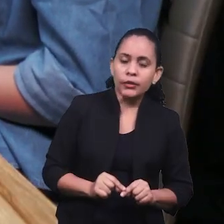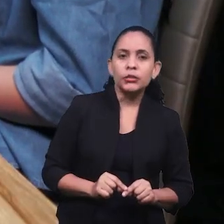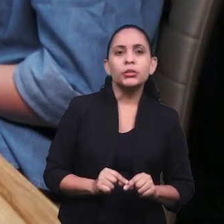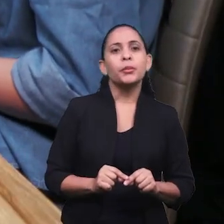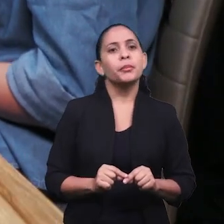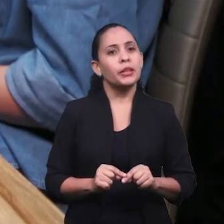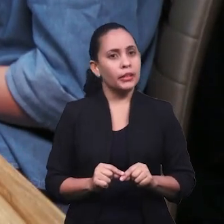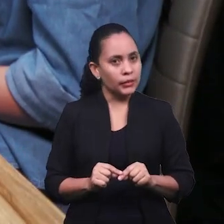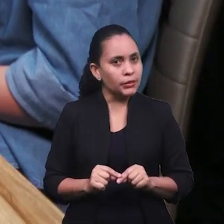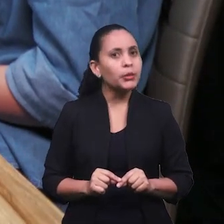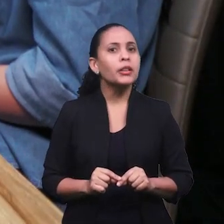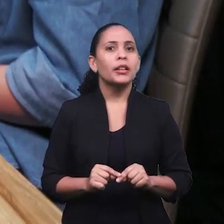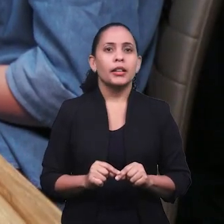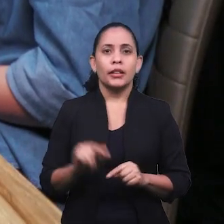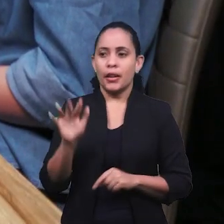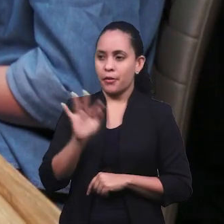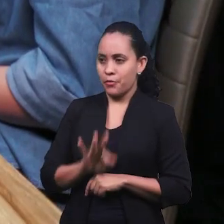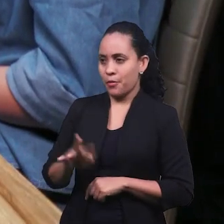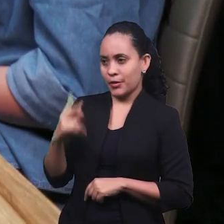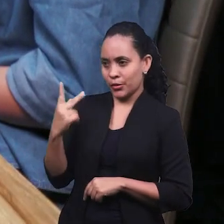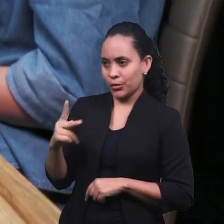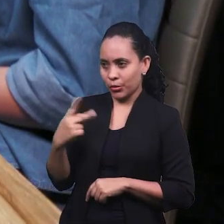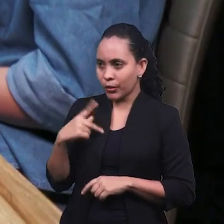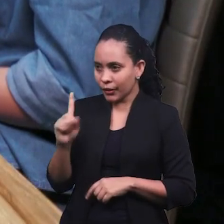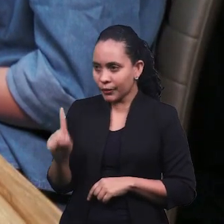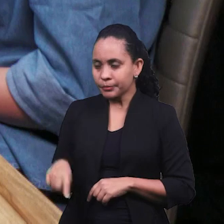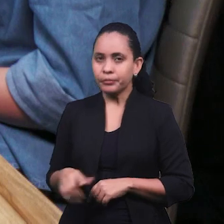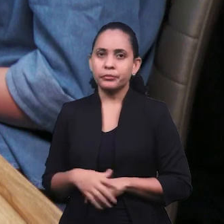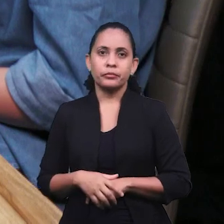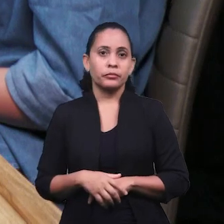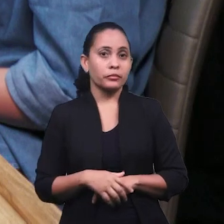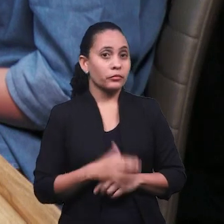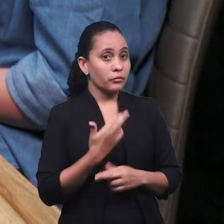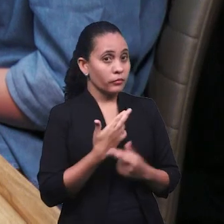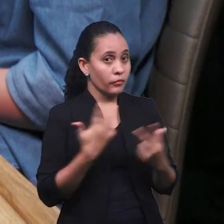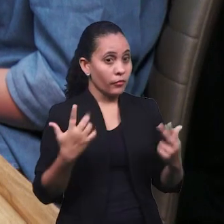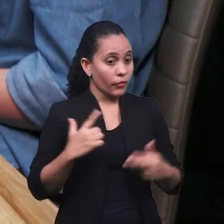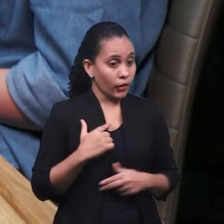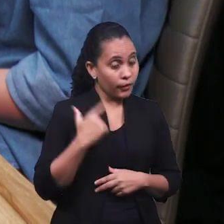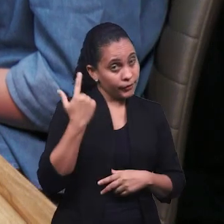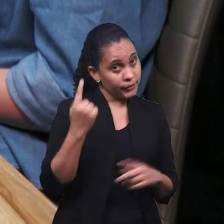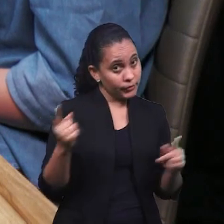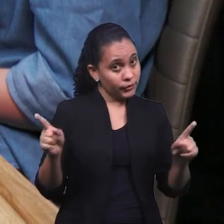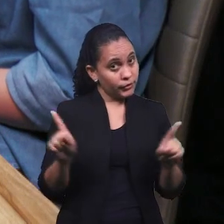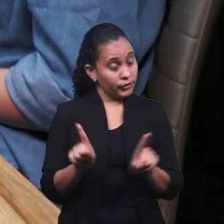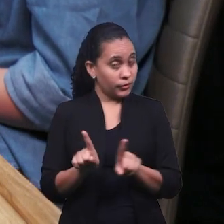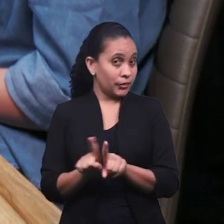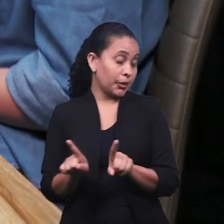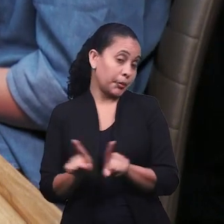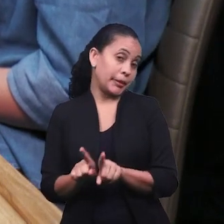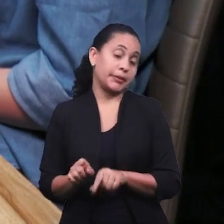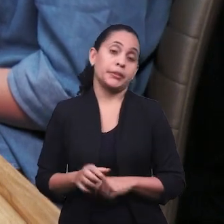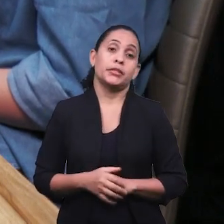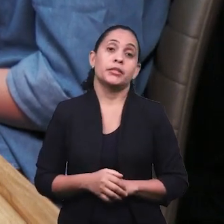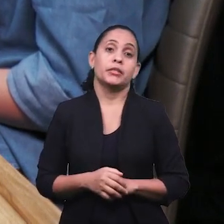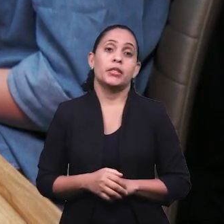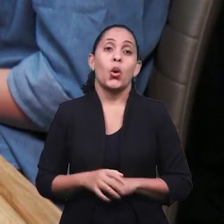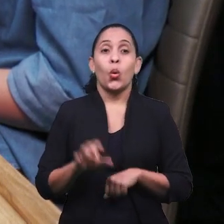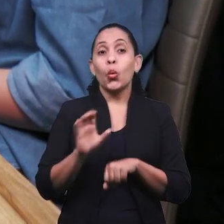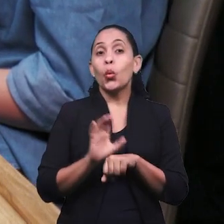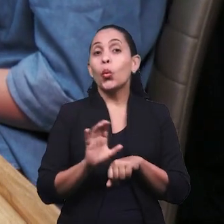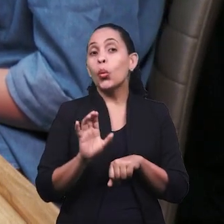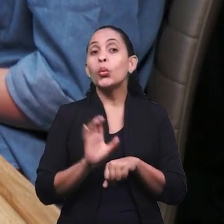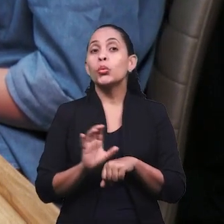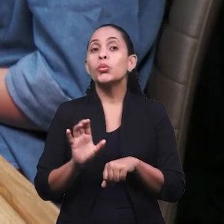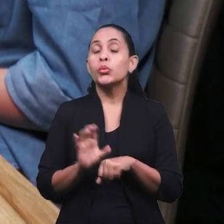empresas têm. Tem empresas que precisam, às vezes, fazer uma revisão geral, né, nas redes de computadores, porque não está